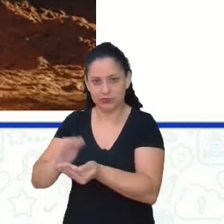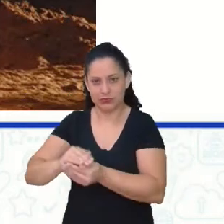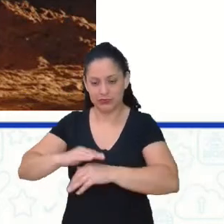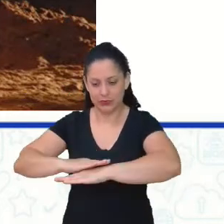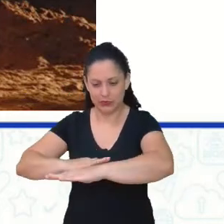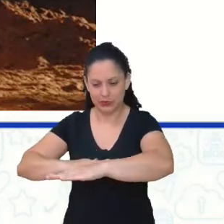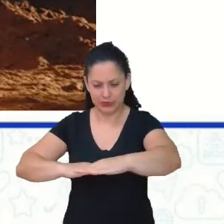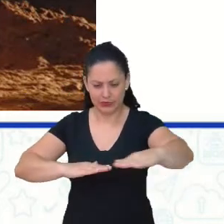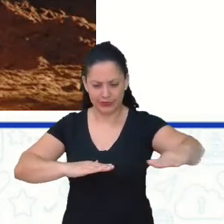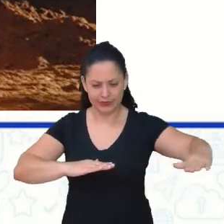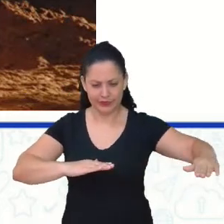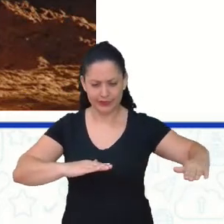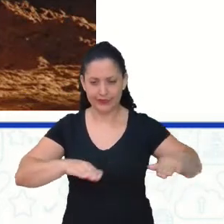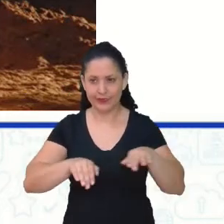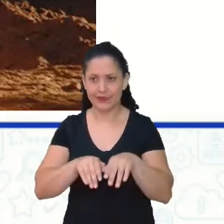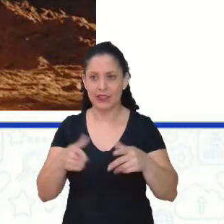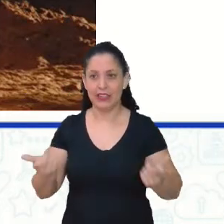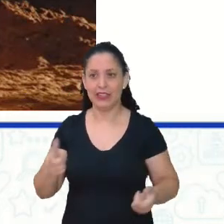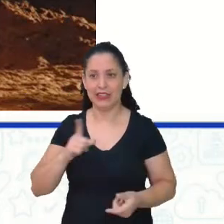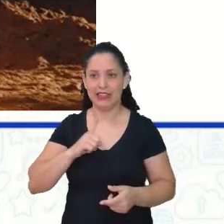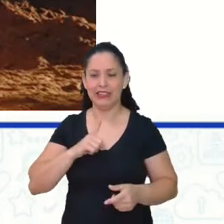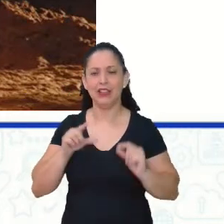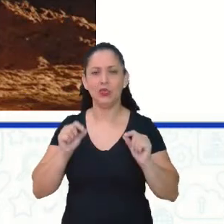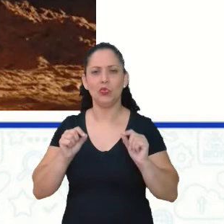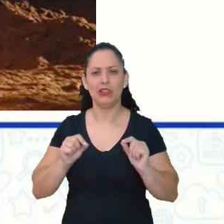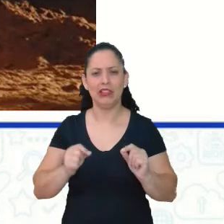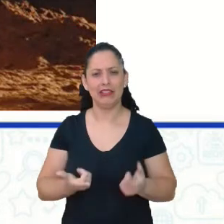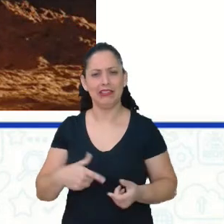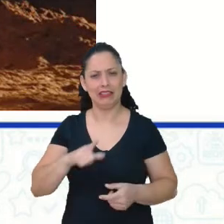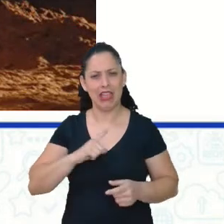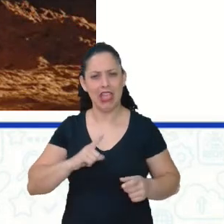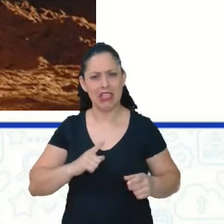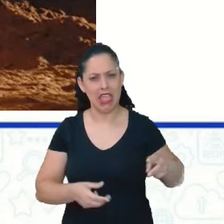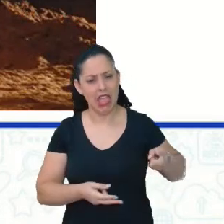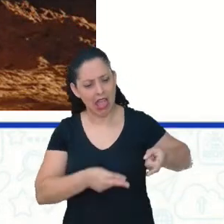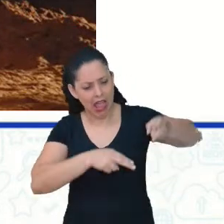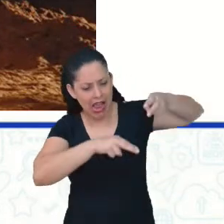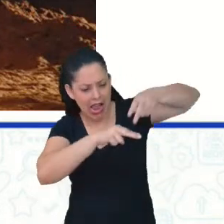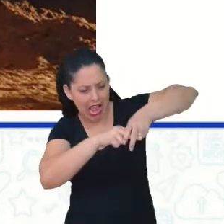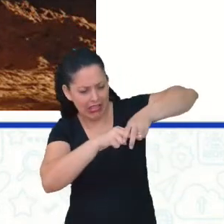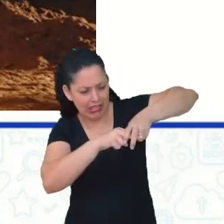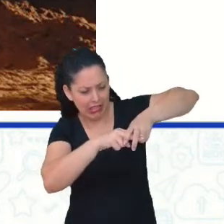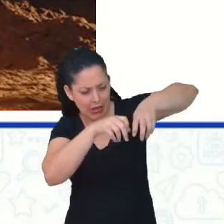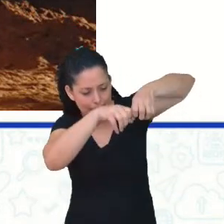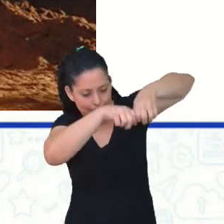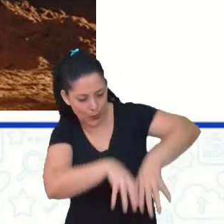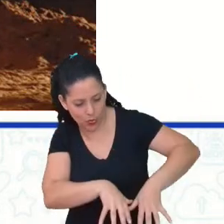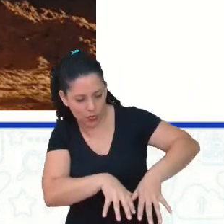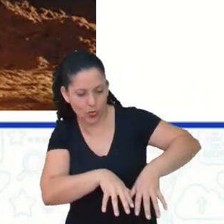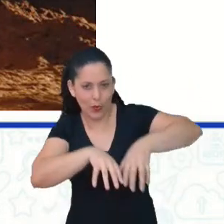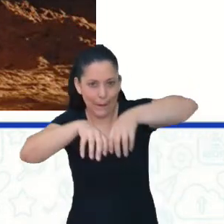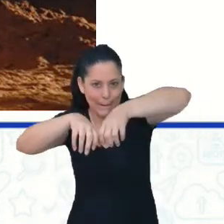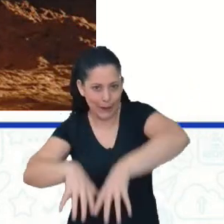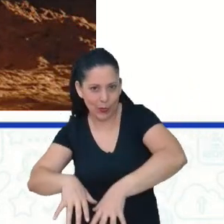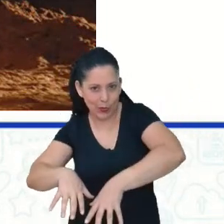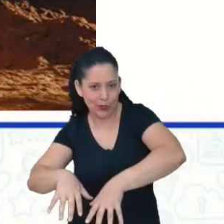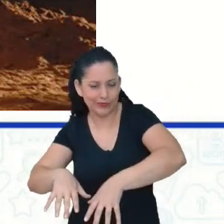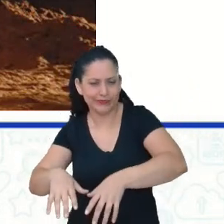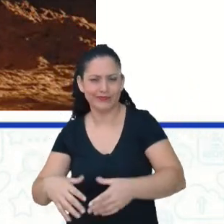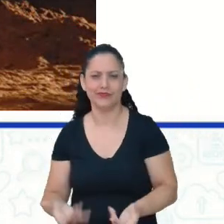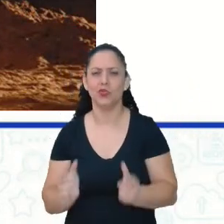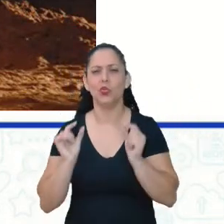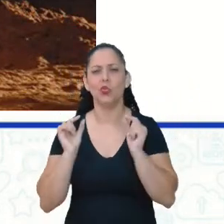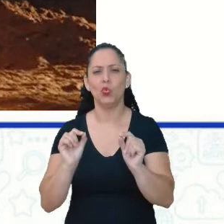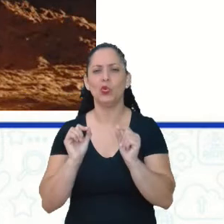os móveis estão soterrados aí, né? Vê que interessante. O que isso pode trazer para a gente, né? Né? Isso